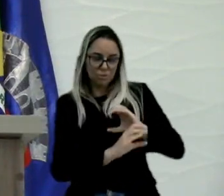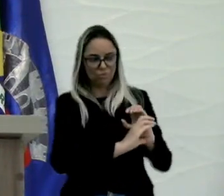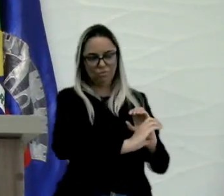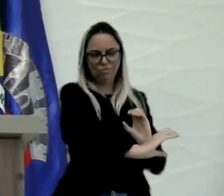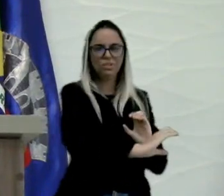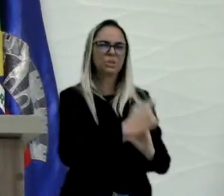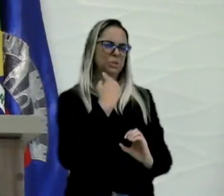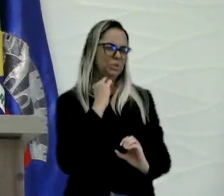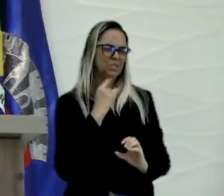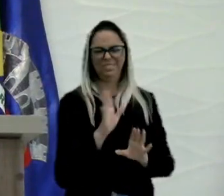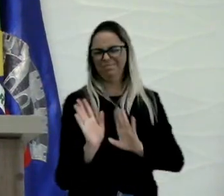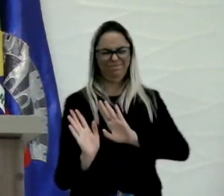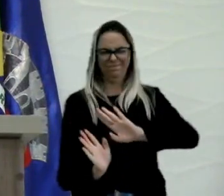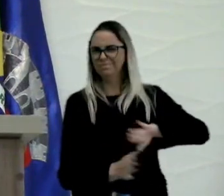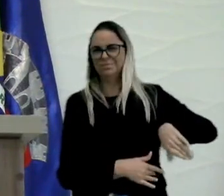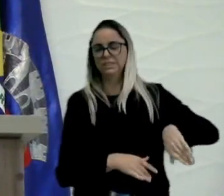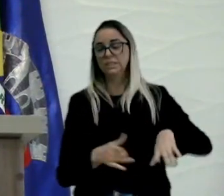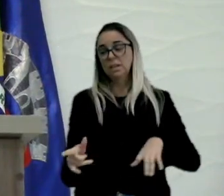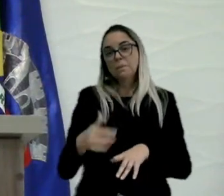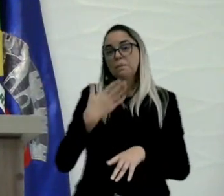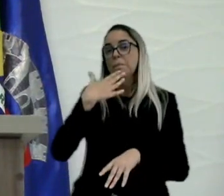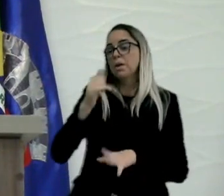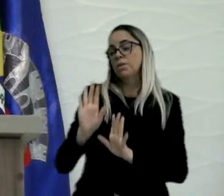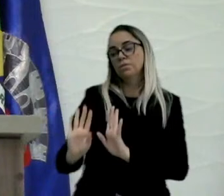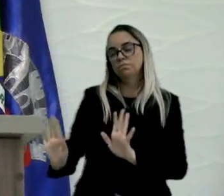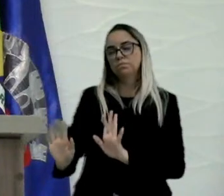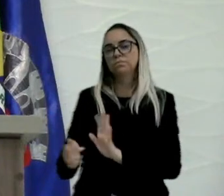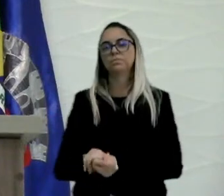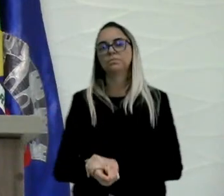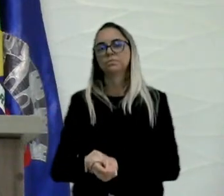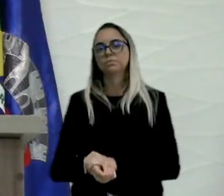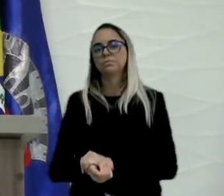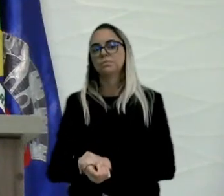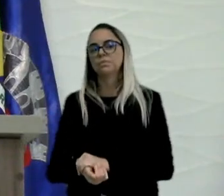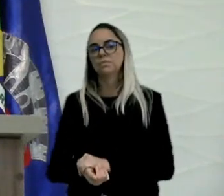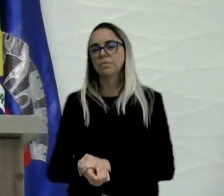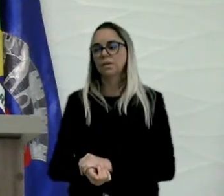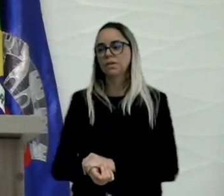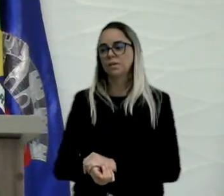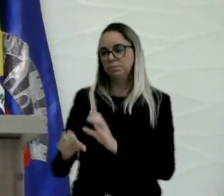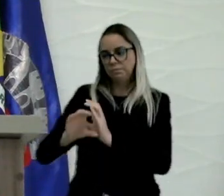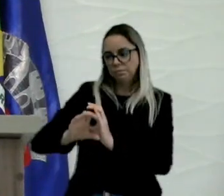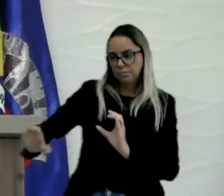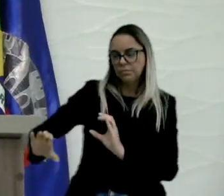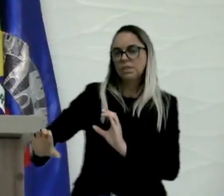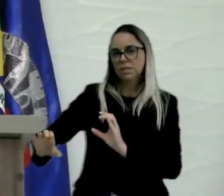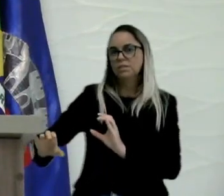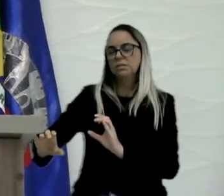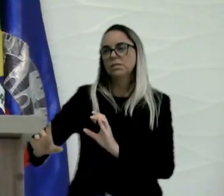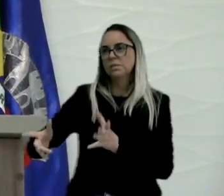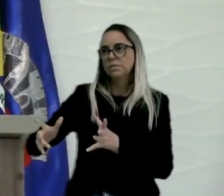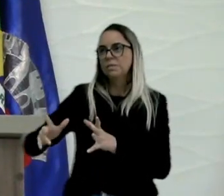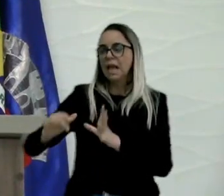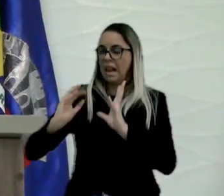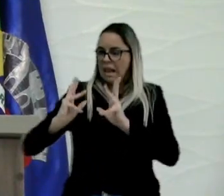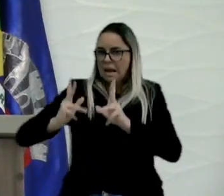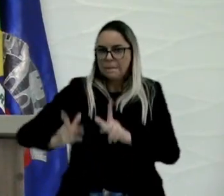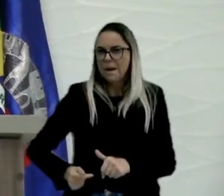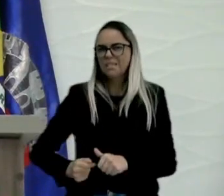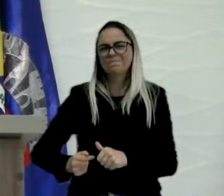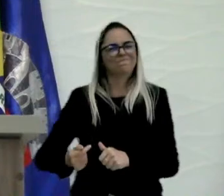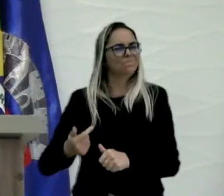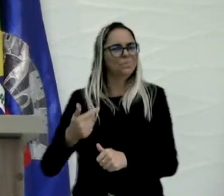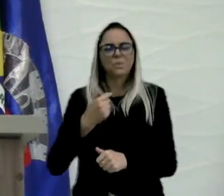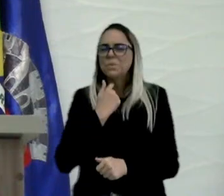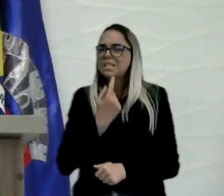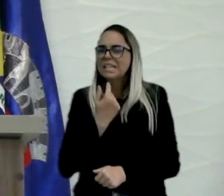desse transtorno tão grande que é ter a questão das suas forças cheias sem condições de fazer a limpeza Sem condição de ter